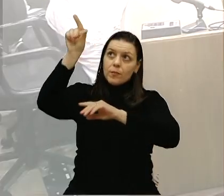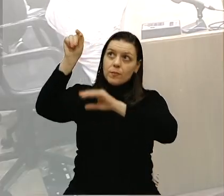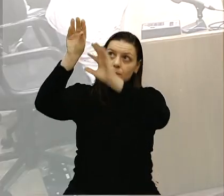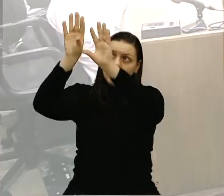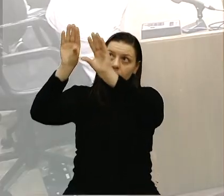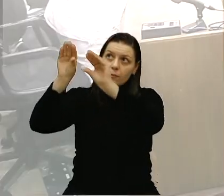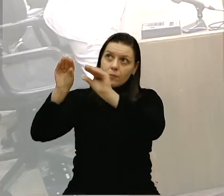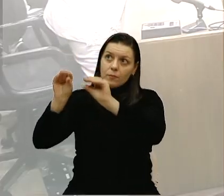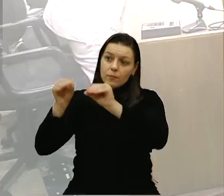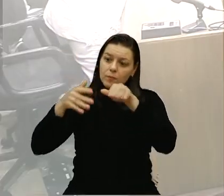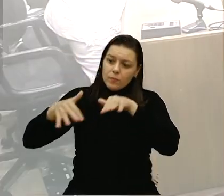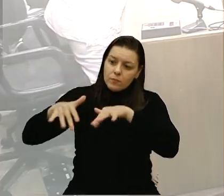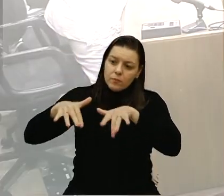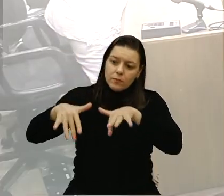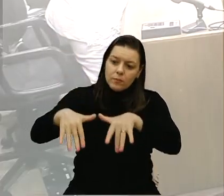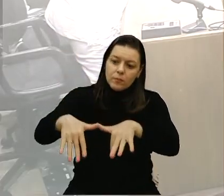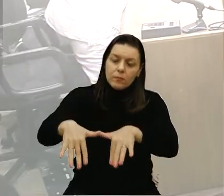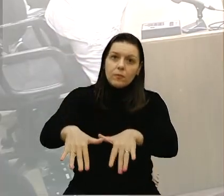luar.